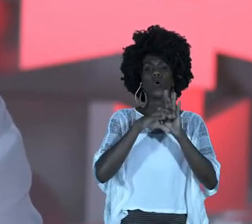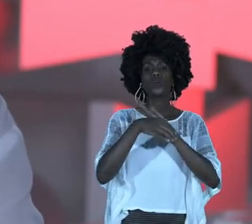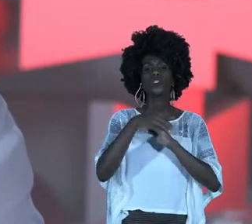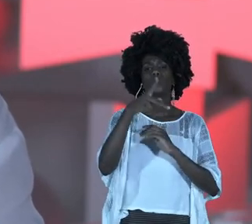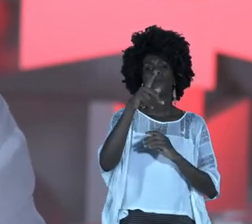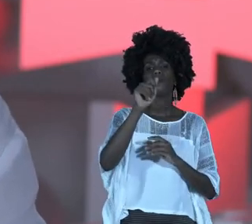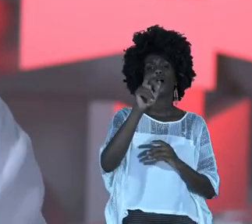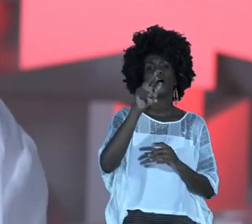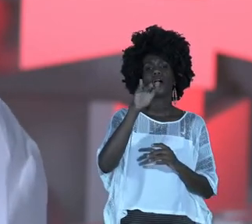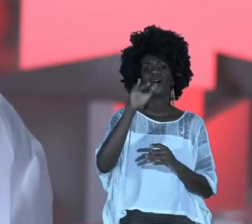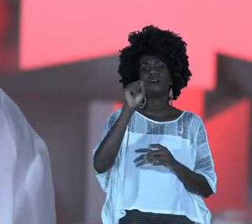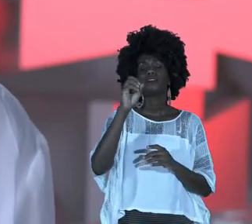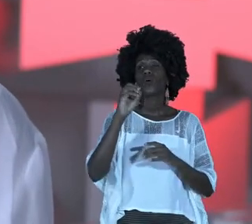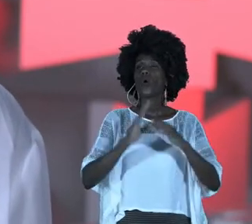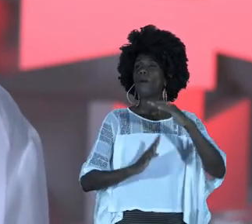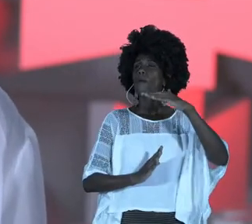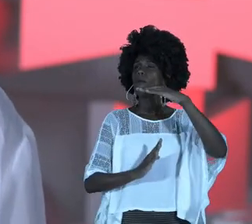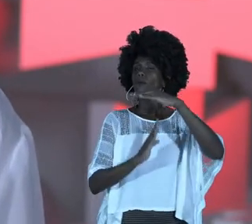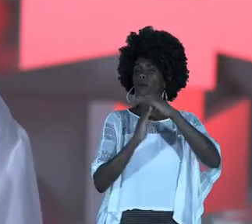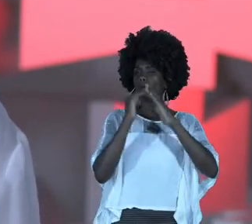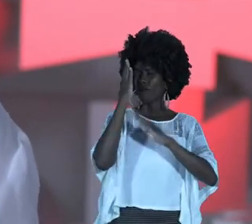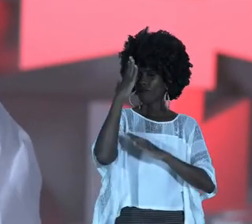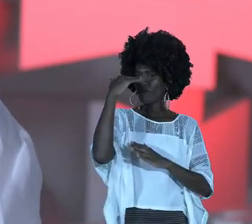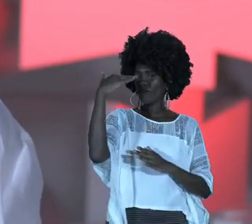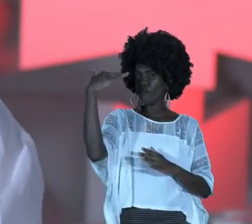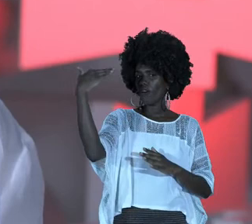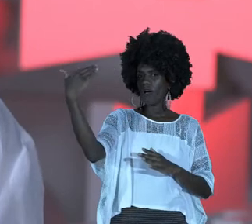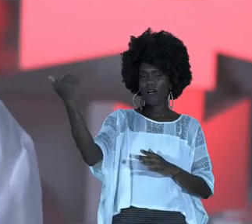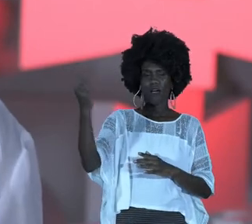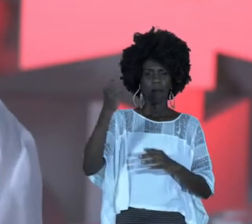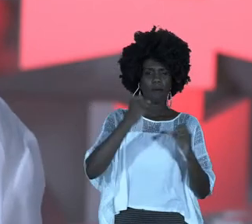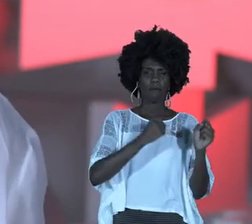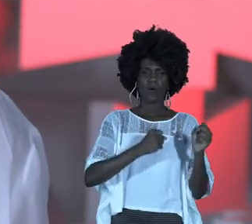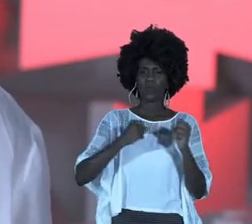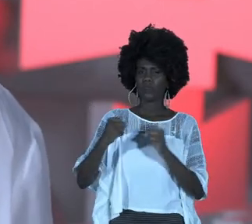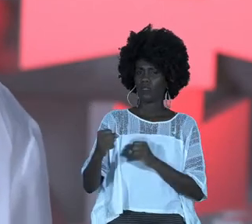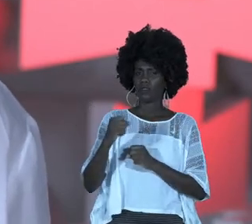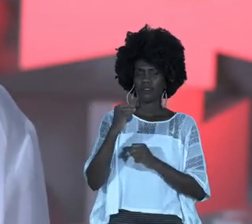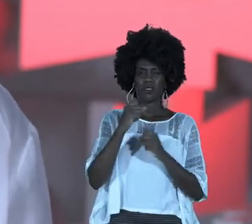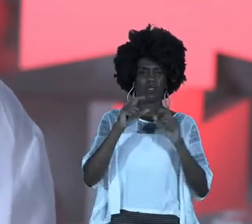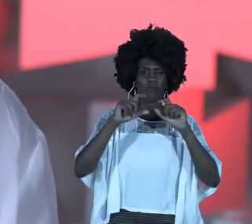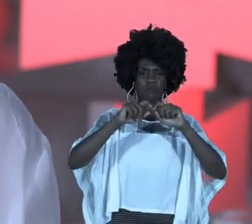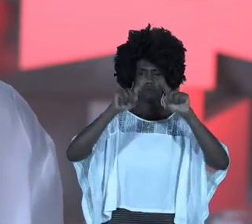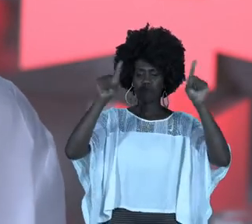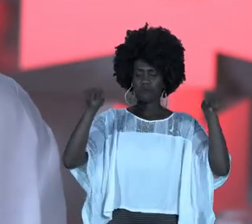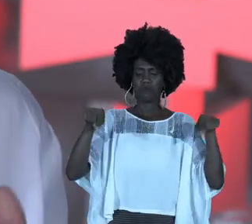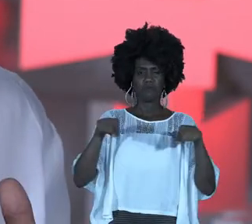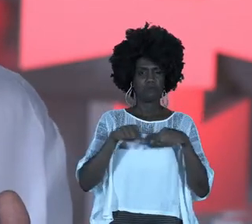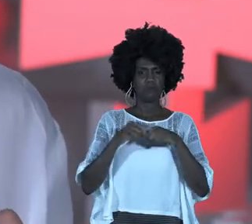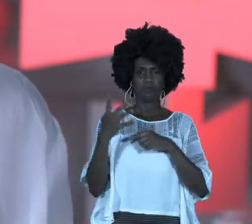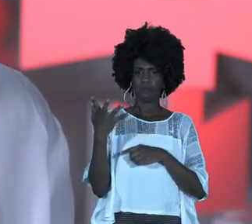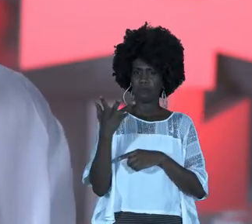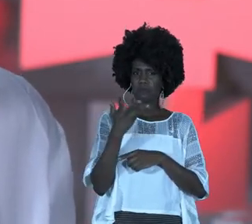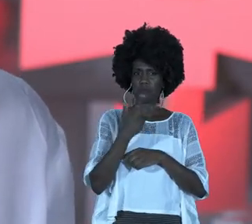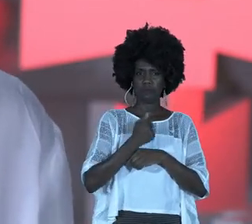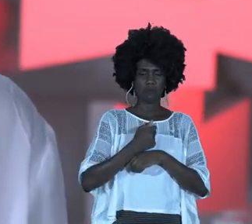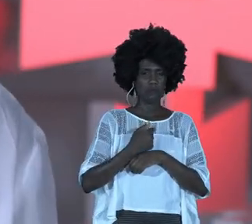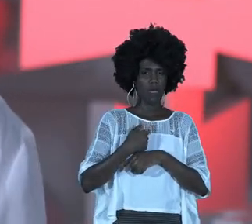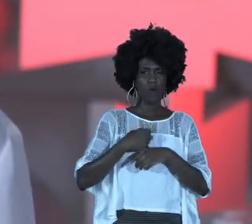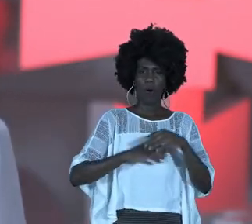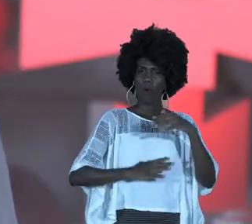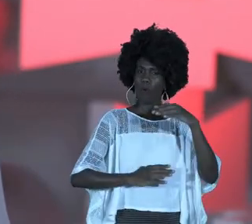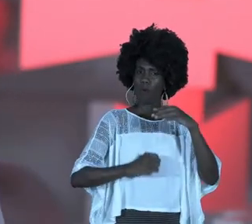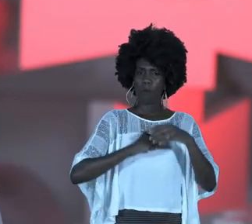é o êxito de uma obra, quando ela consegue realizar o máximo de sua potência, mesmo no processo, quando ela está